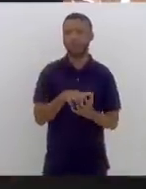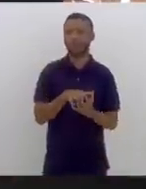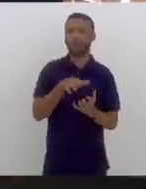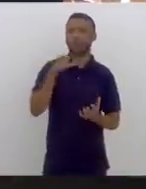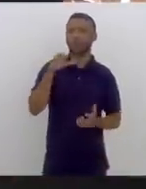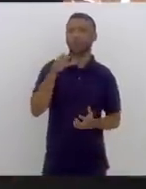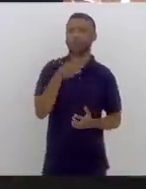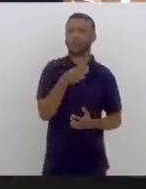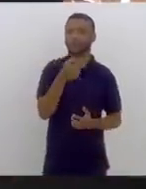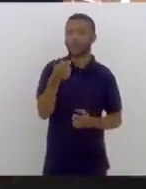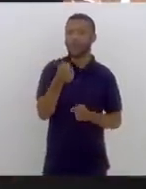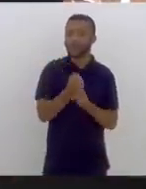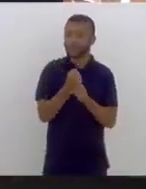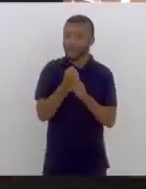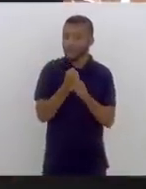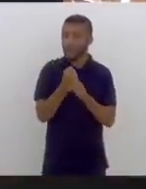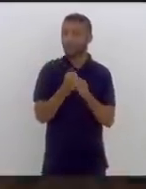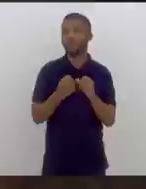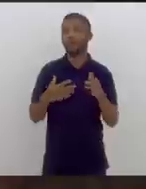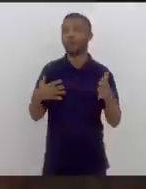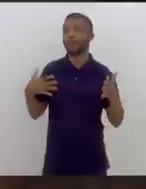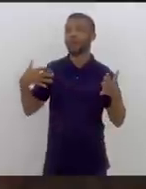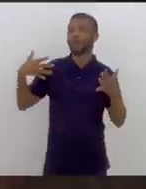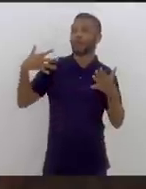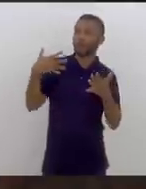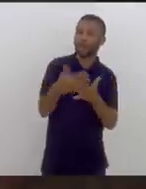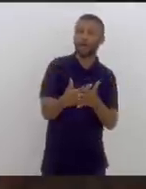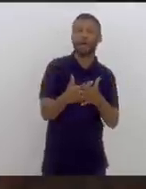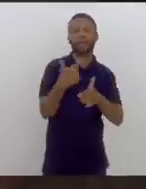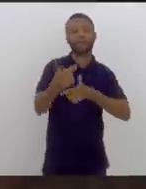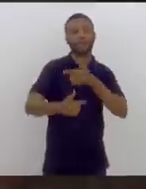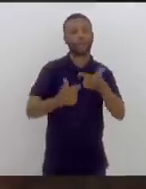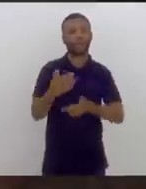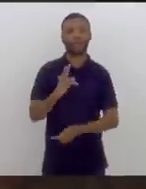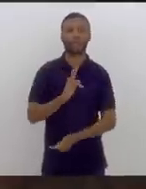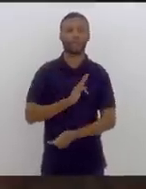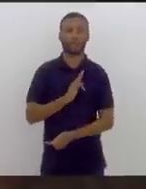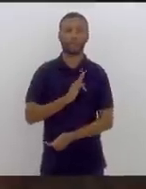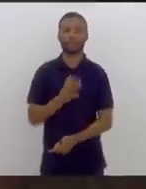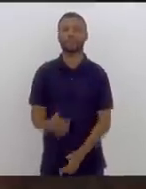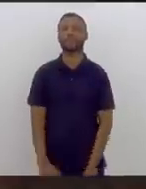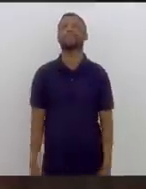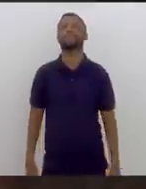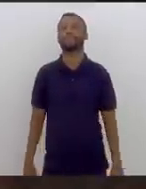37 anos servindo a nossa corporação